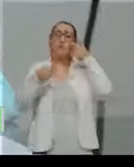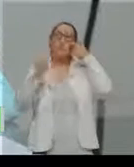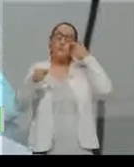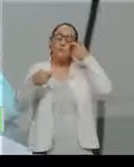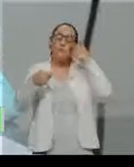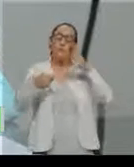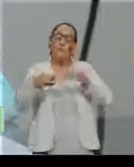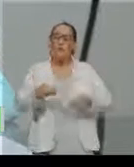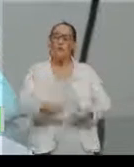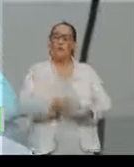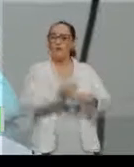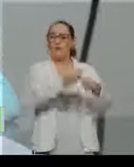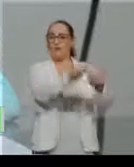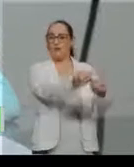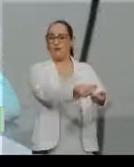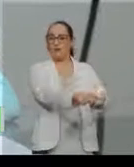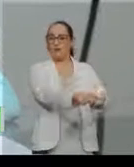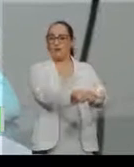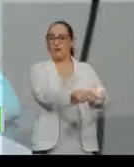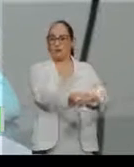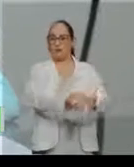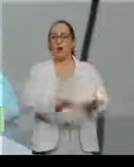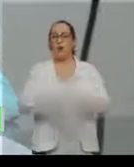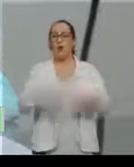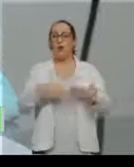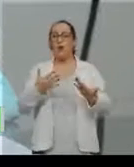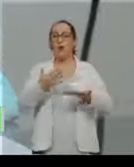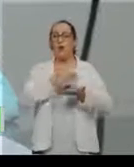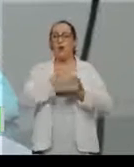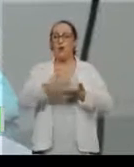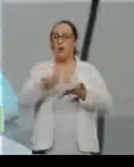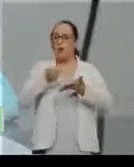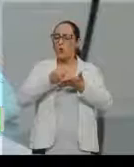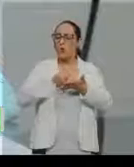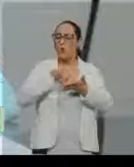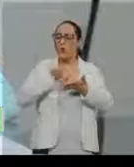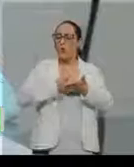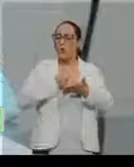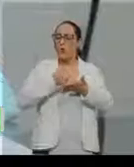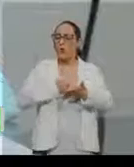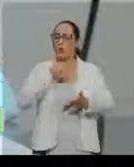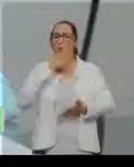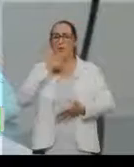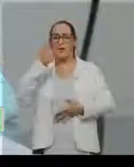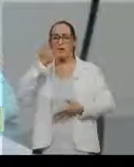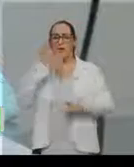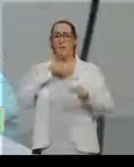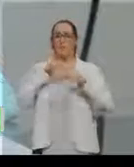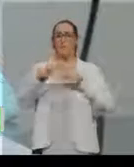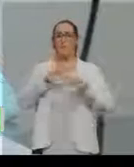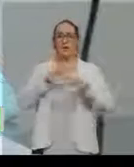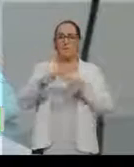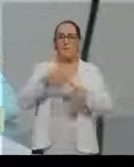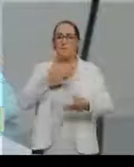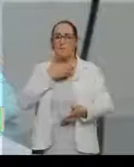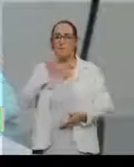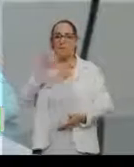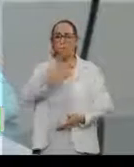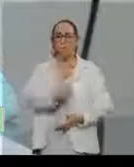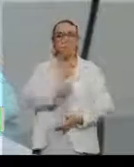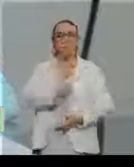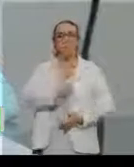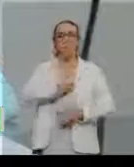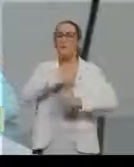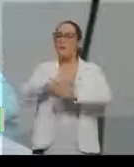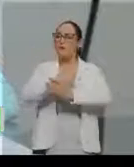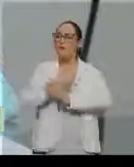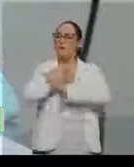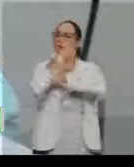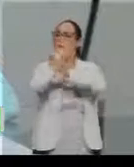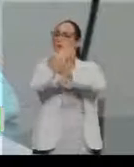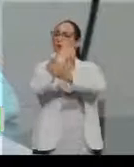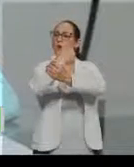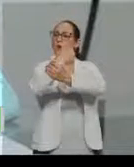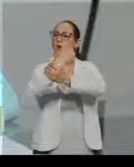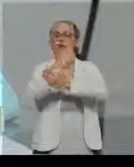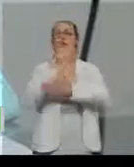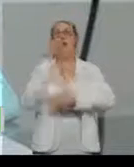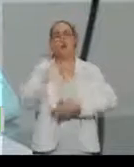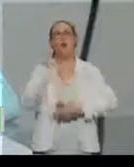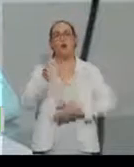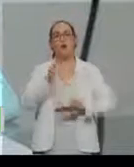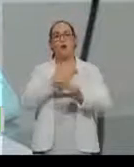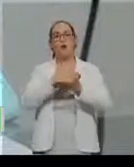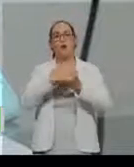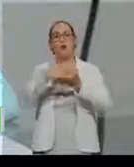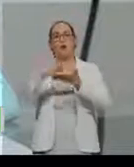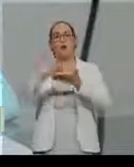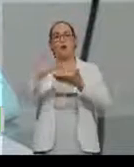concedidos. Então, a gente tem aí uma luta por melhores condições de trabalho, por melhores condições de vida, por segurança, que ela já vem acontecendo.